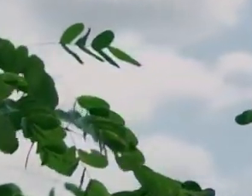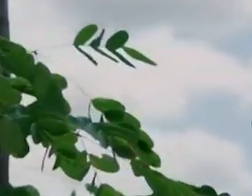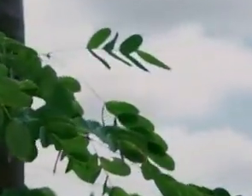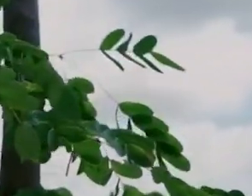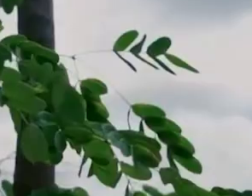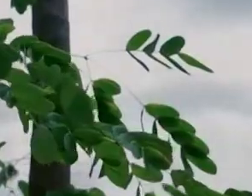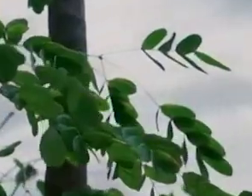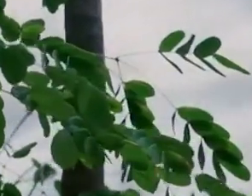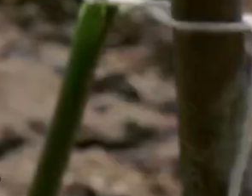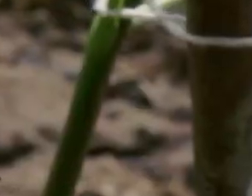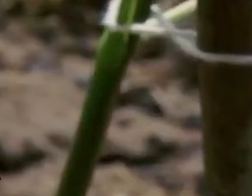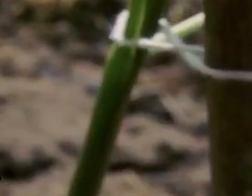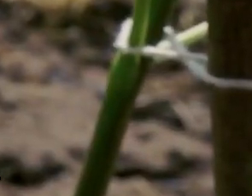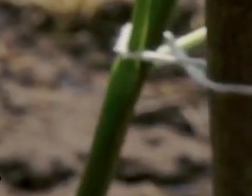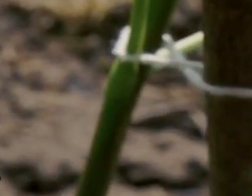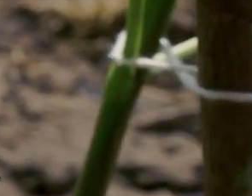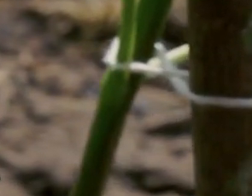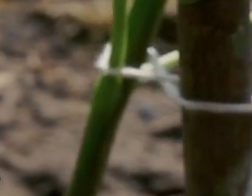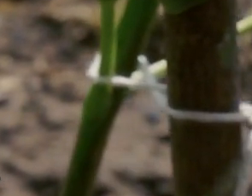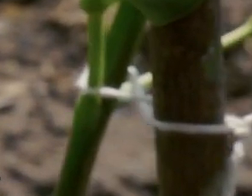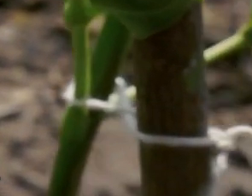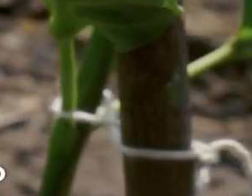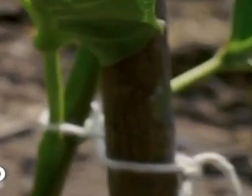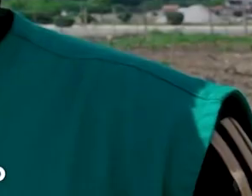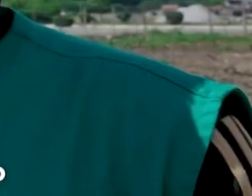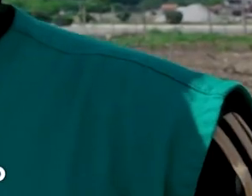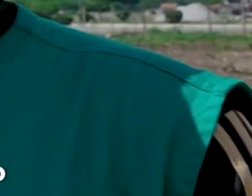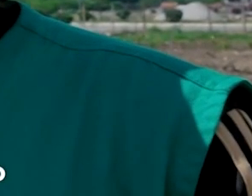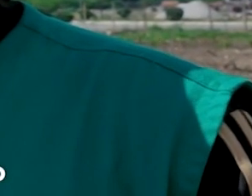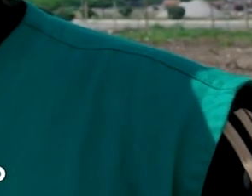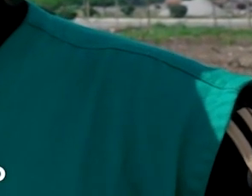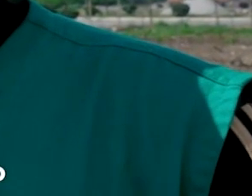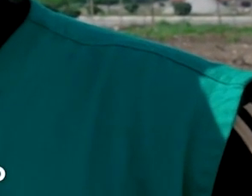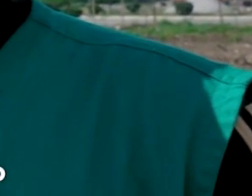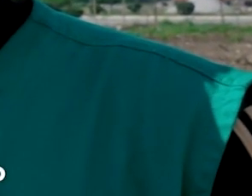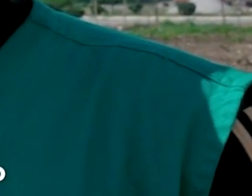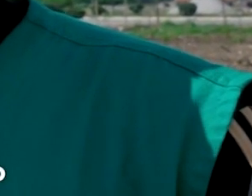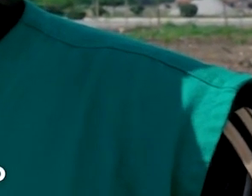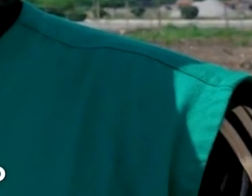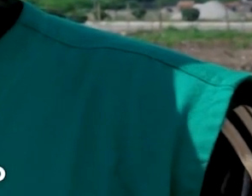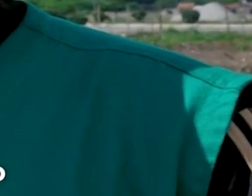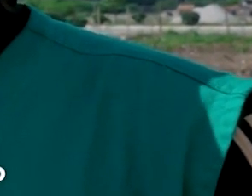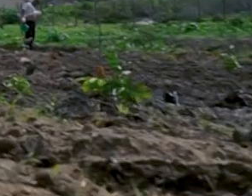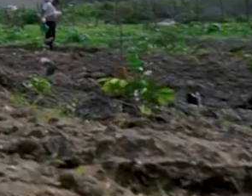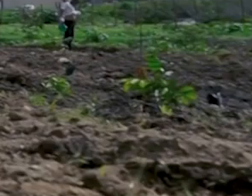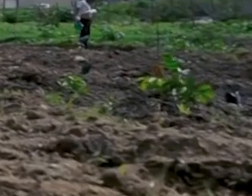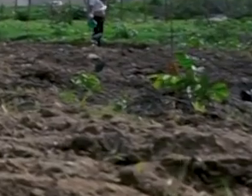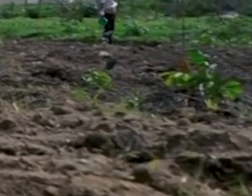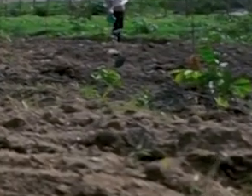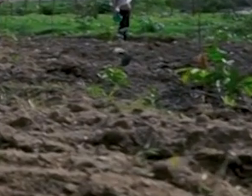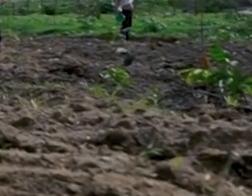Então isso é gratificante ver que as coisas vêm acontecendo. Esse projeto ele contempla o plantio